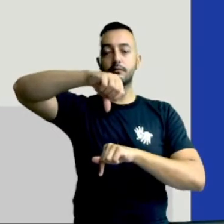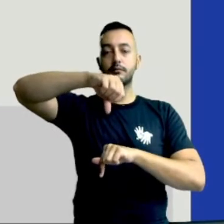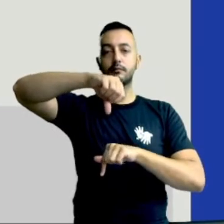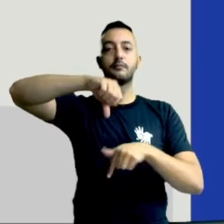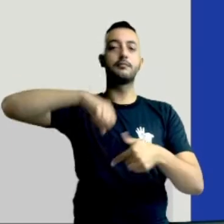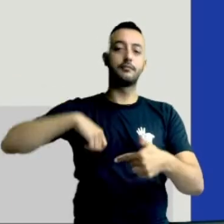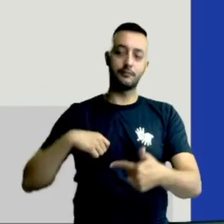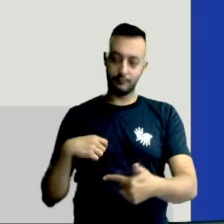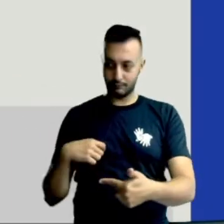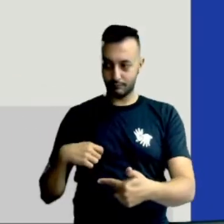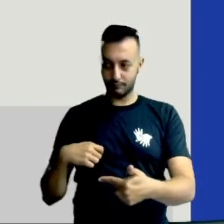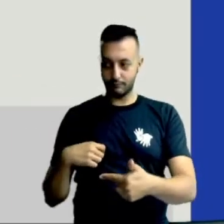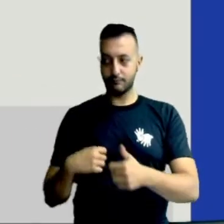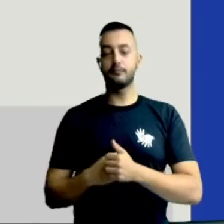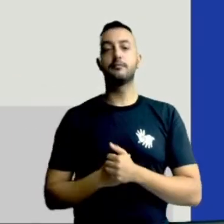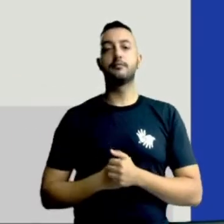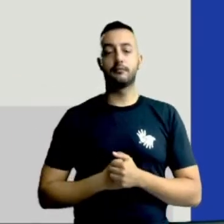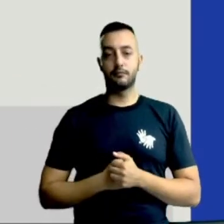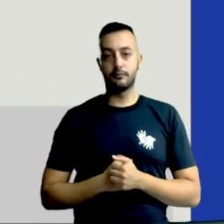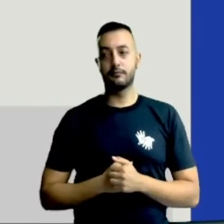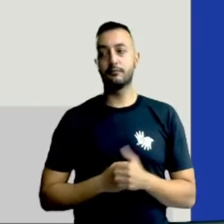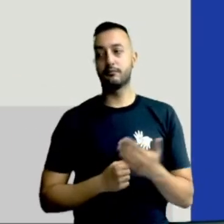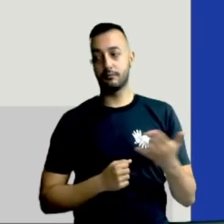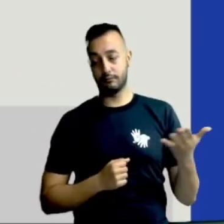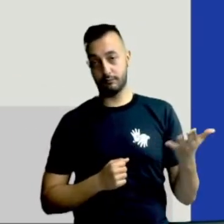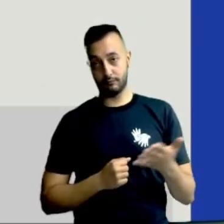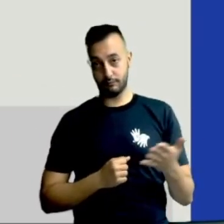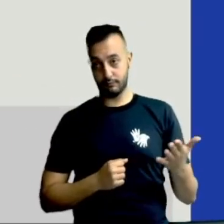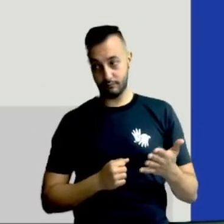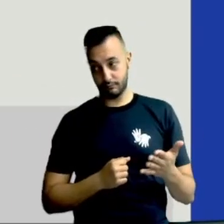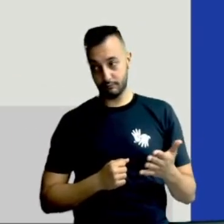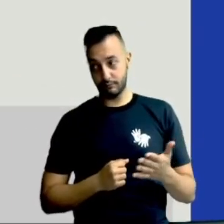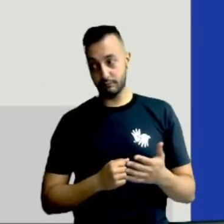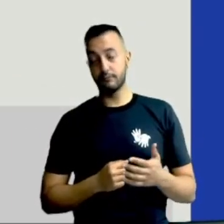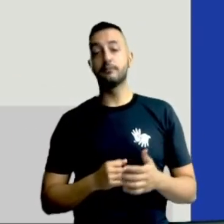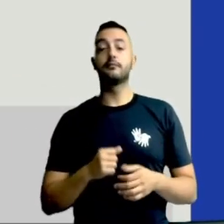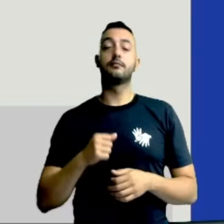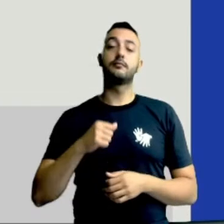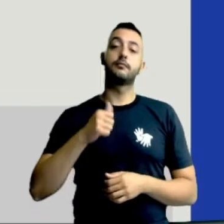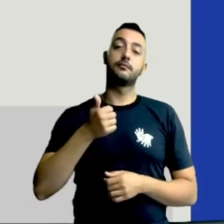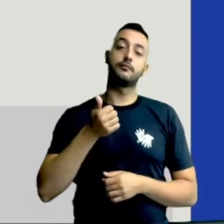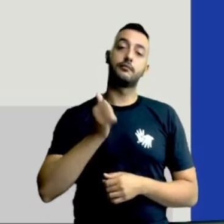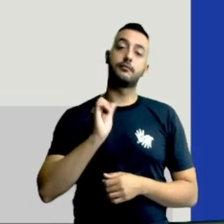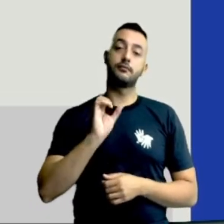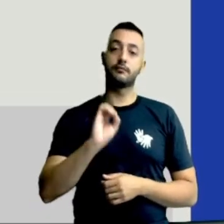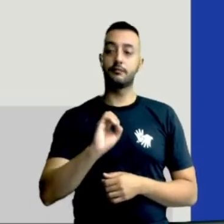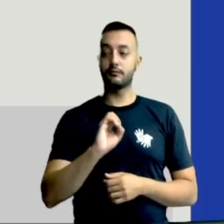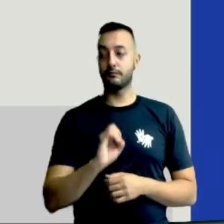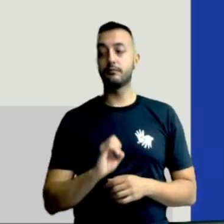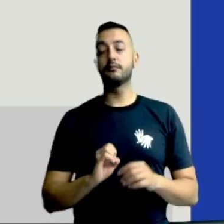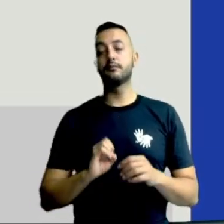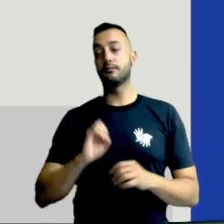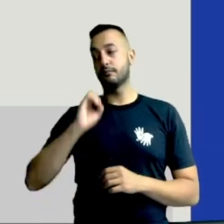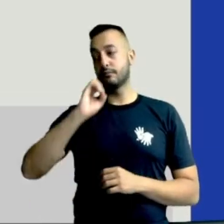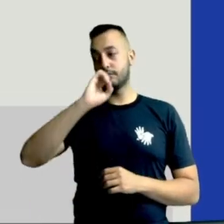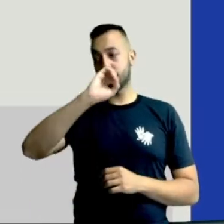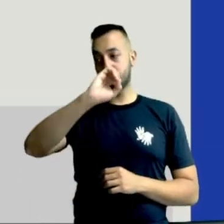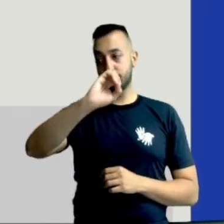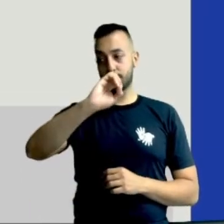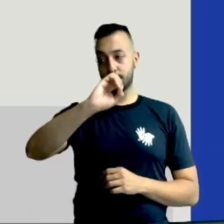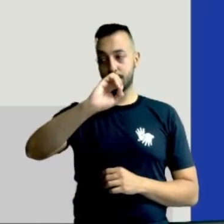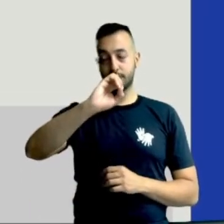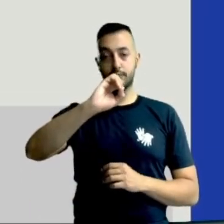2, não é isso? Agora, a gente vai fazer a casa das dezenas. 0 menos